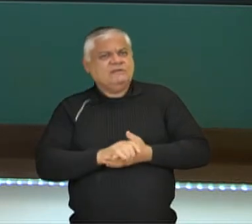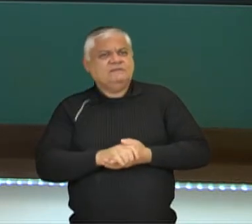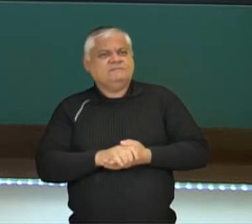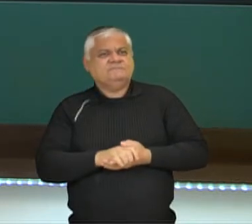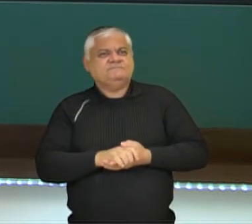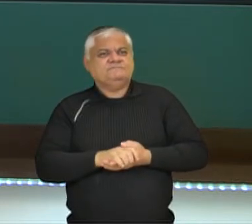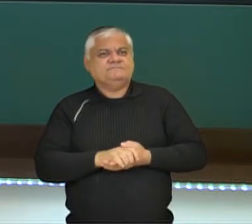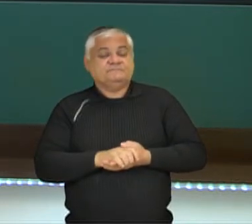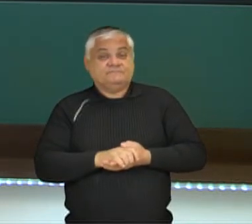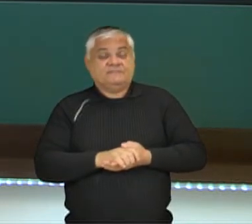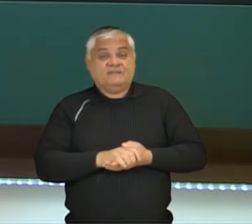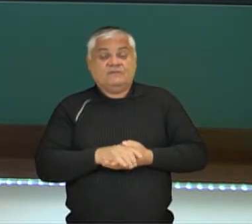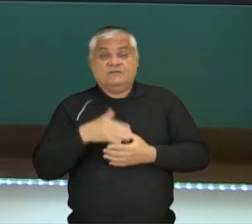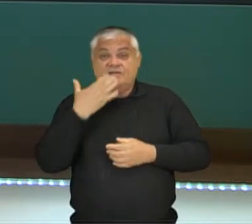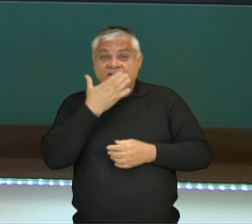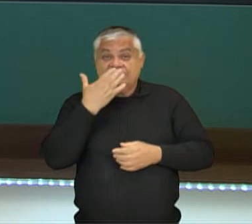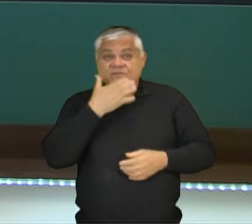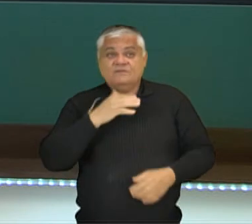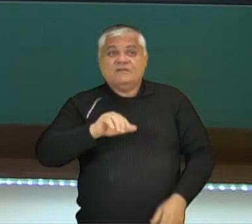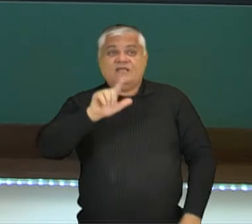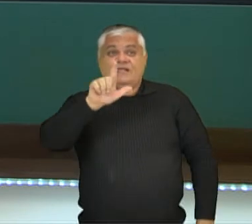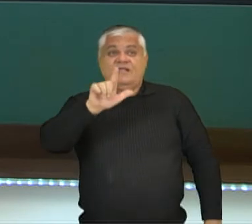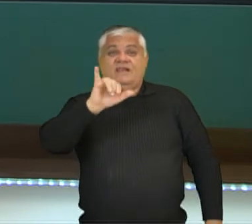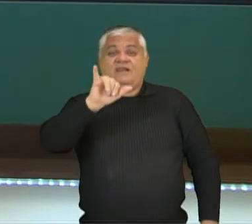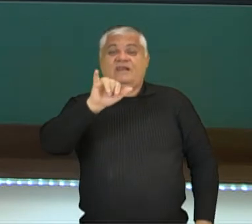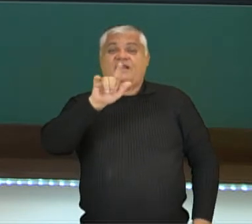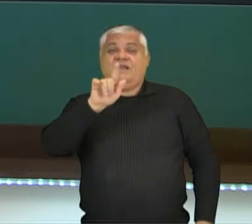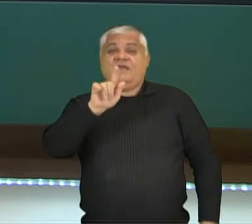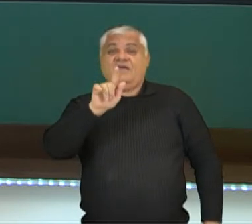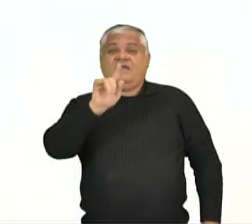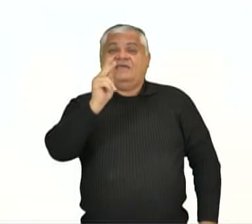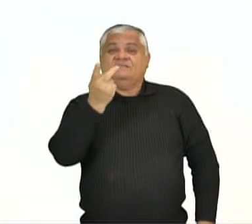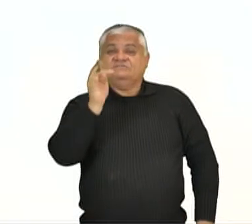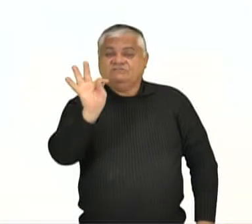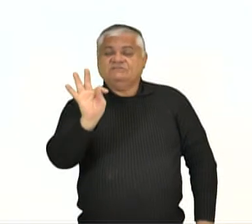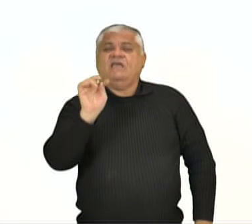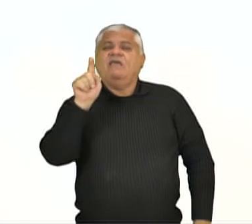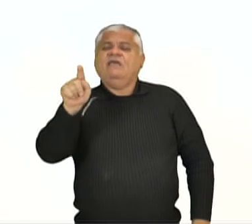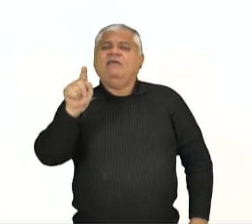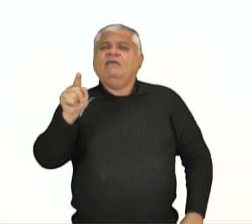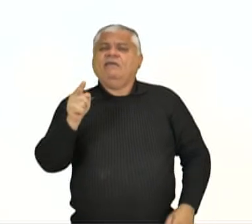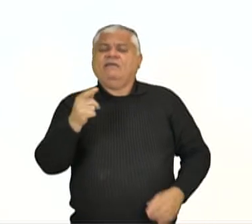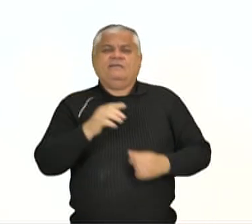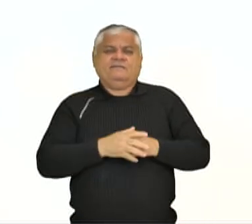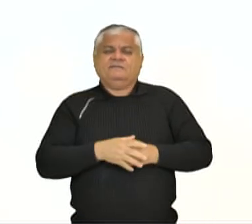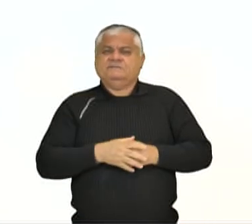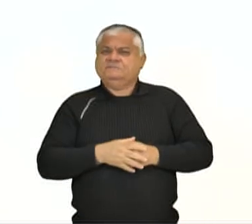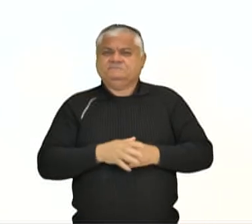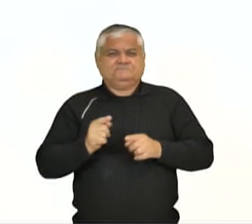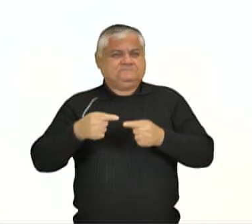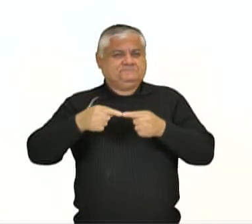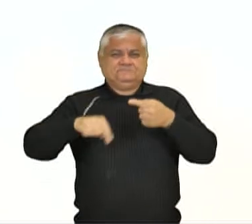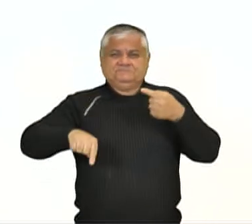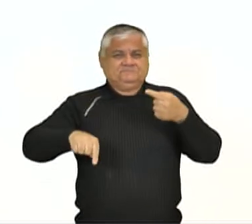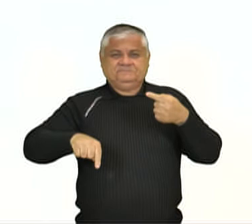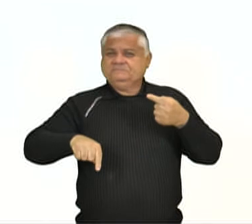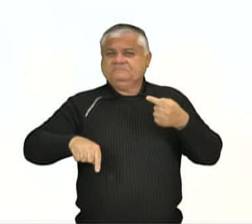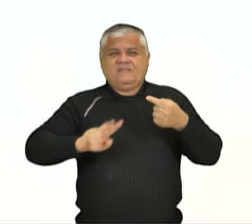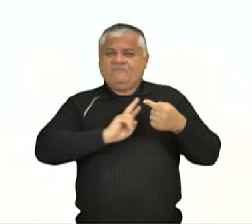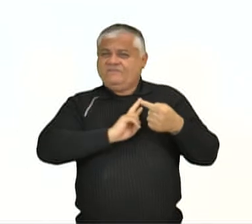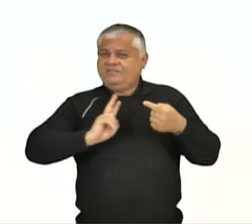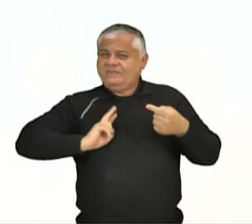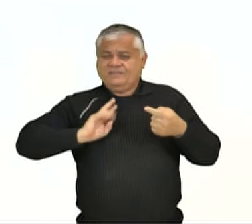aqui? O açúcar light, ao contrário do que muitos pensam, não contém nutrientes